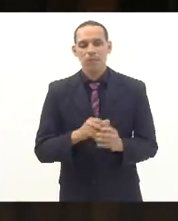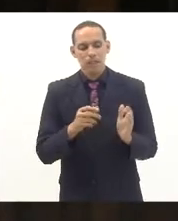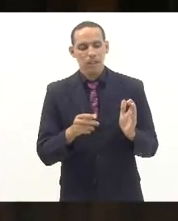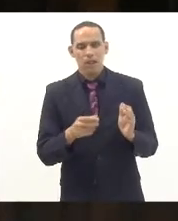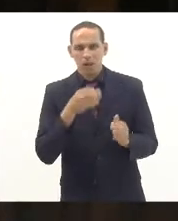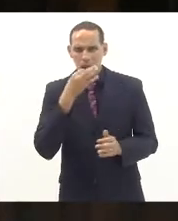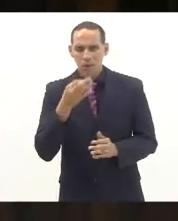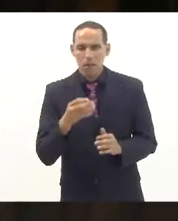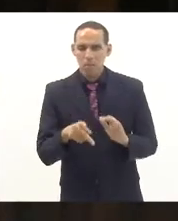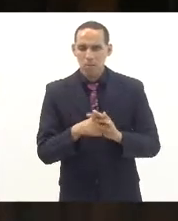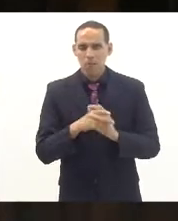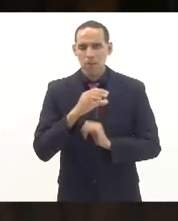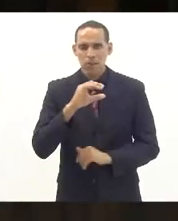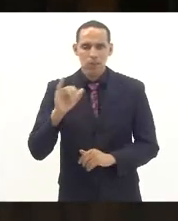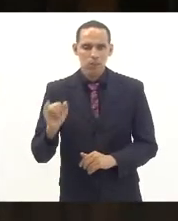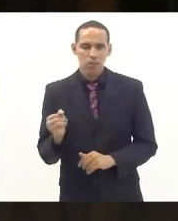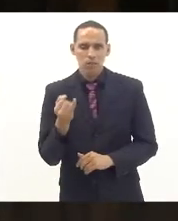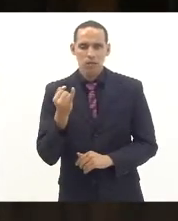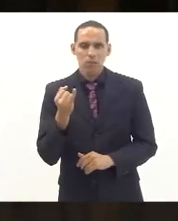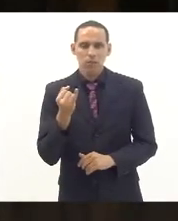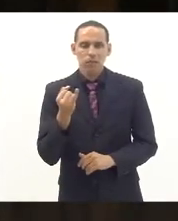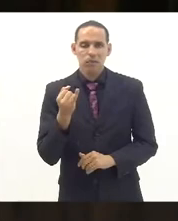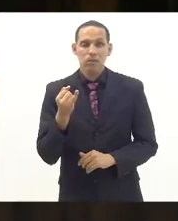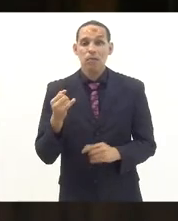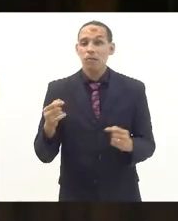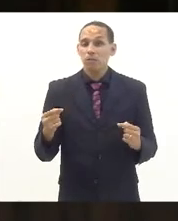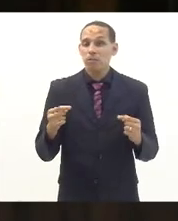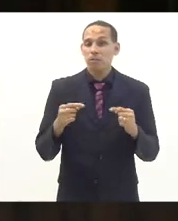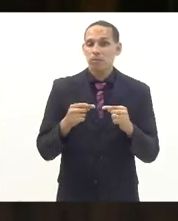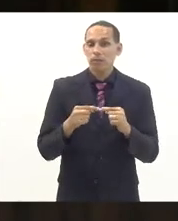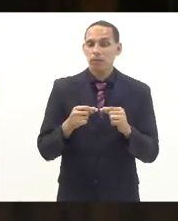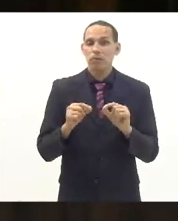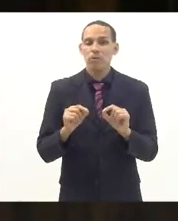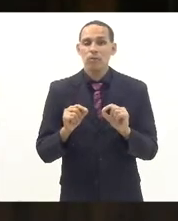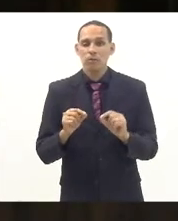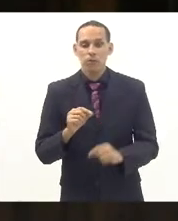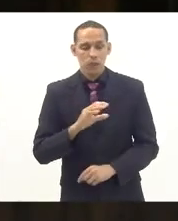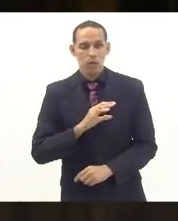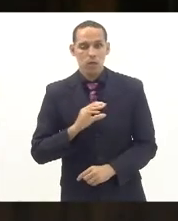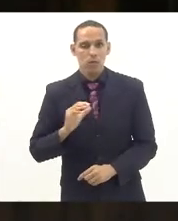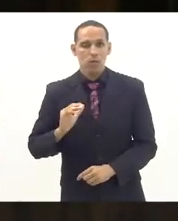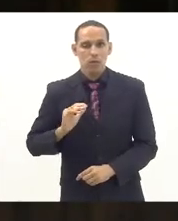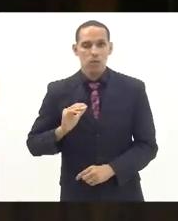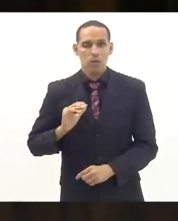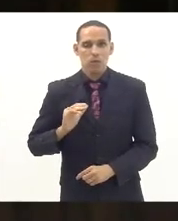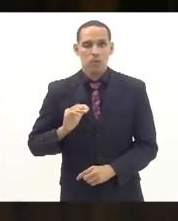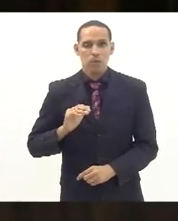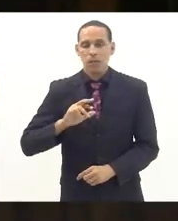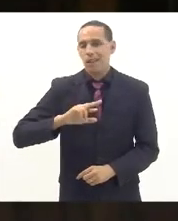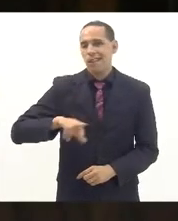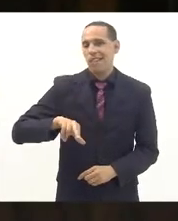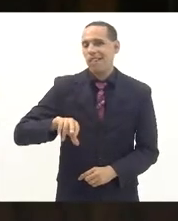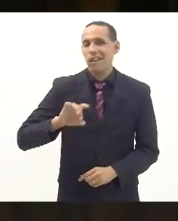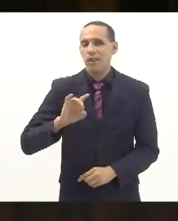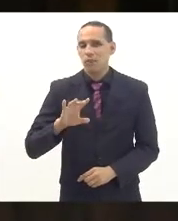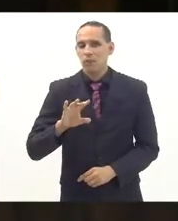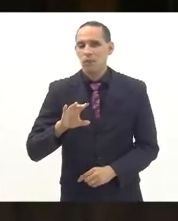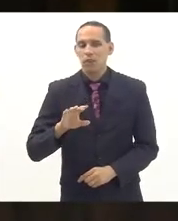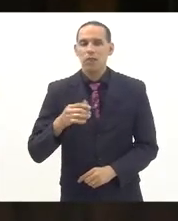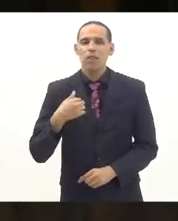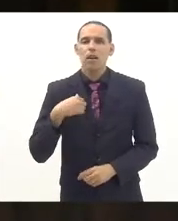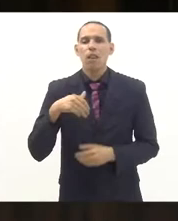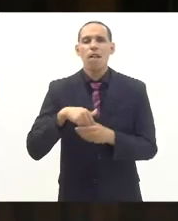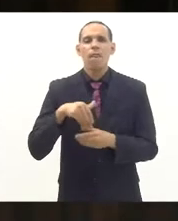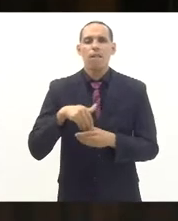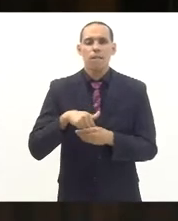da comissão de condição de justiça que ele adentra no parecido as posições não só das vezes final Então vou votar o